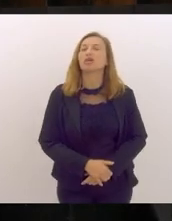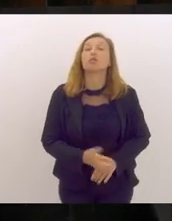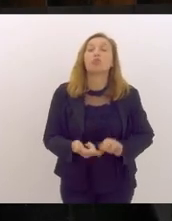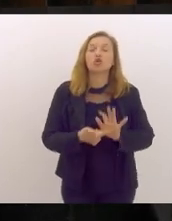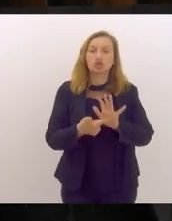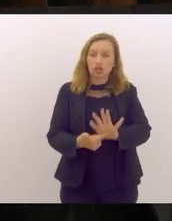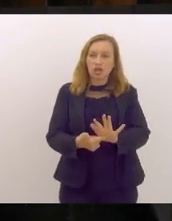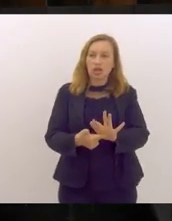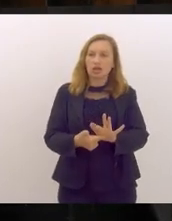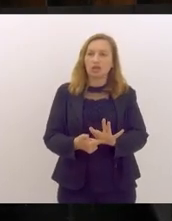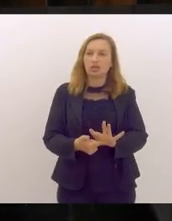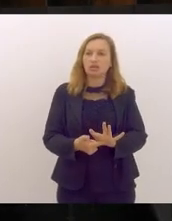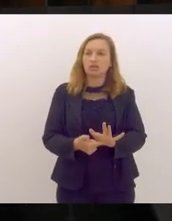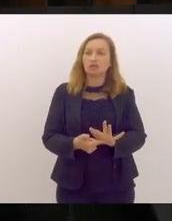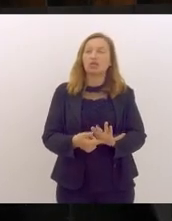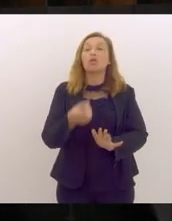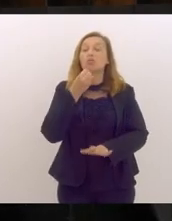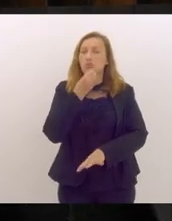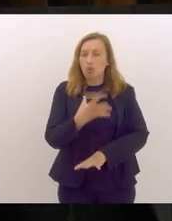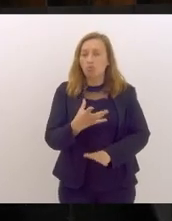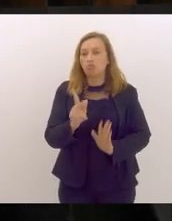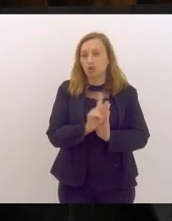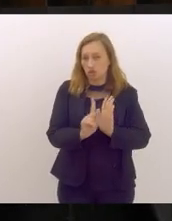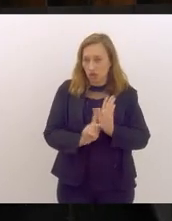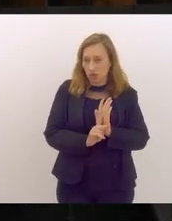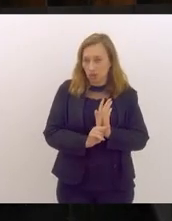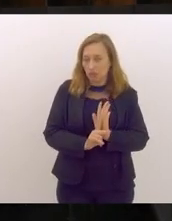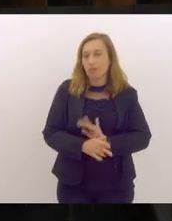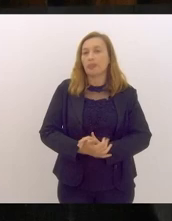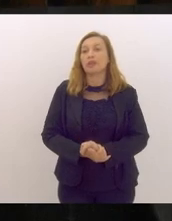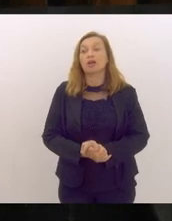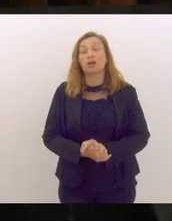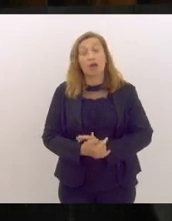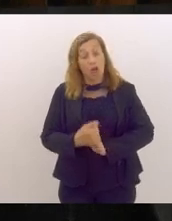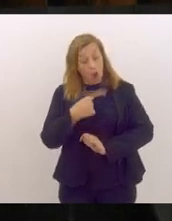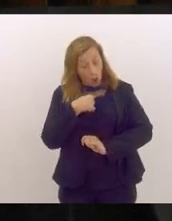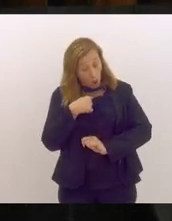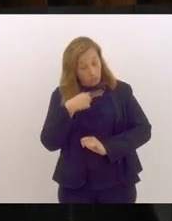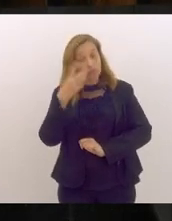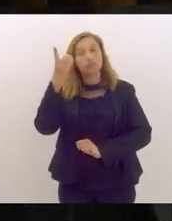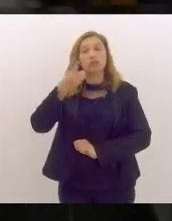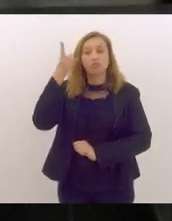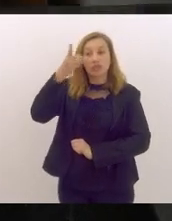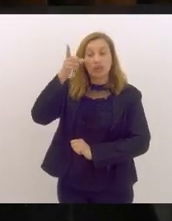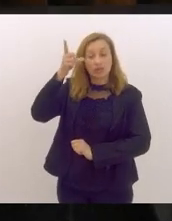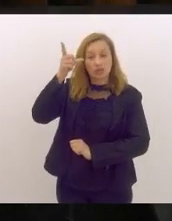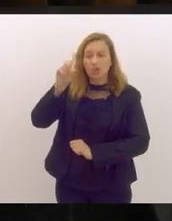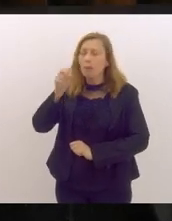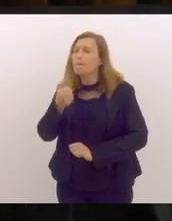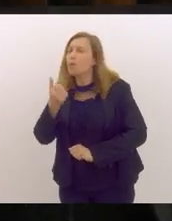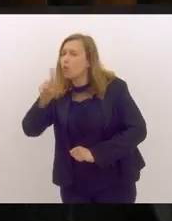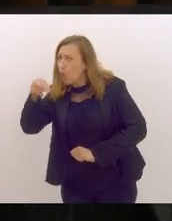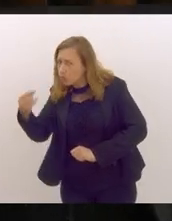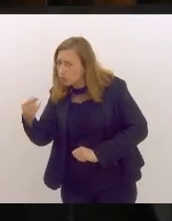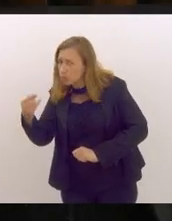demonstrar que este era um bom projeto. Eu, deputada Lucinha e poucos